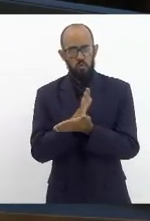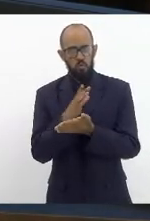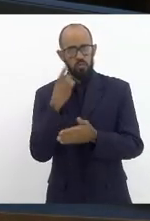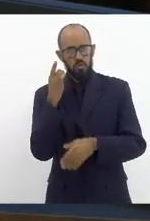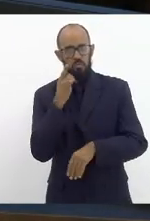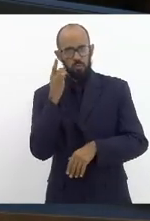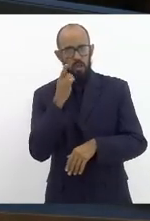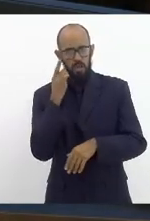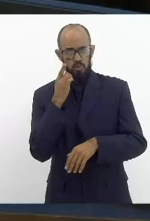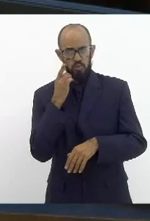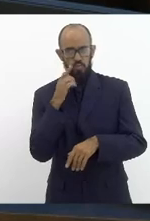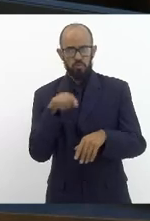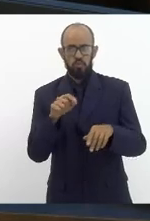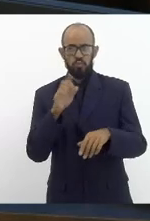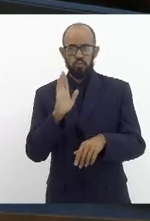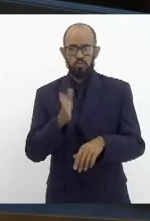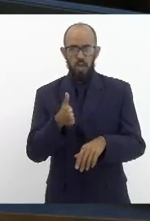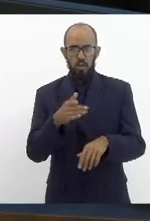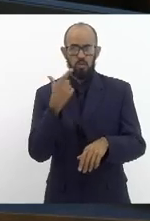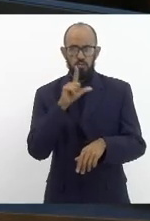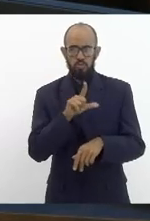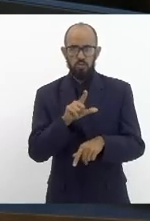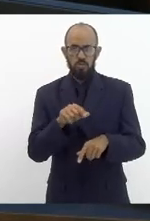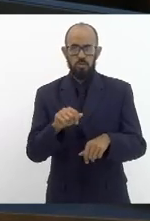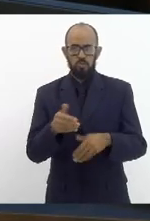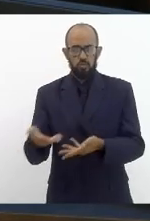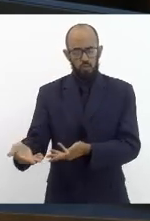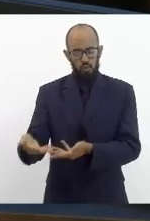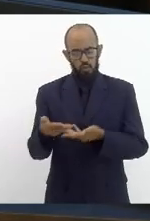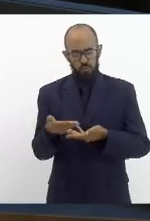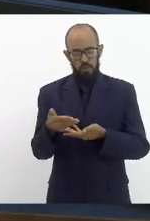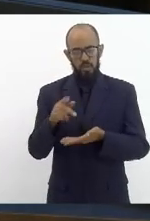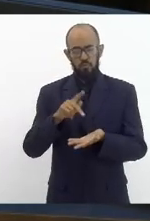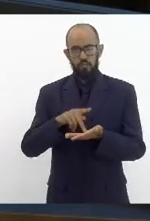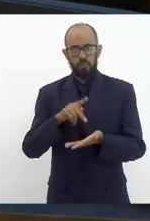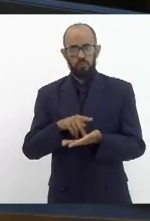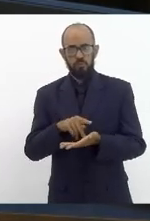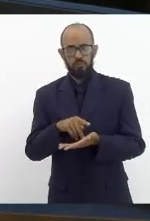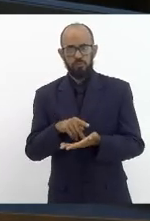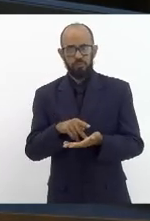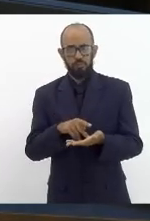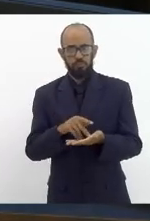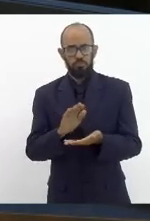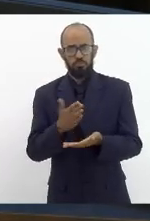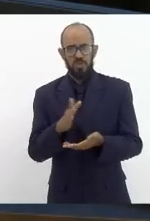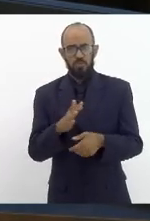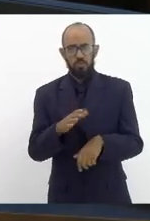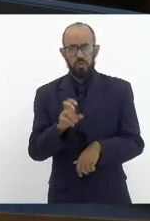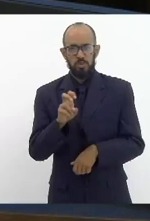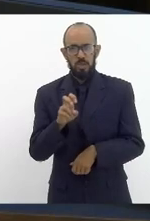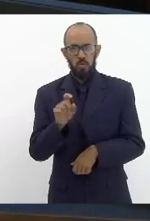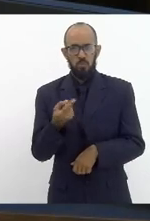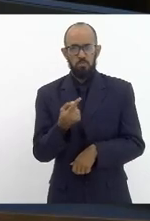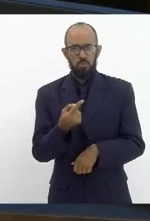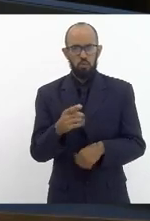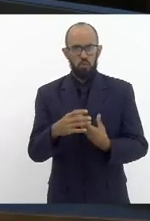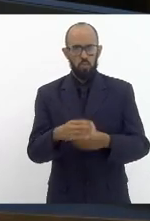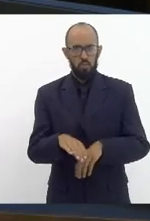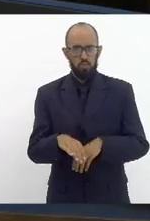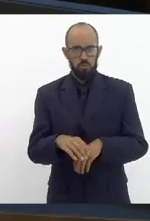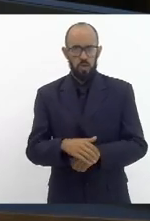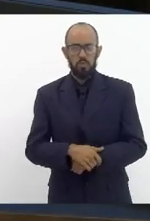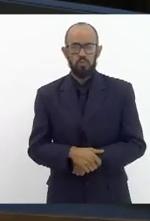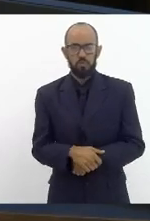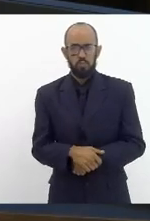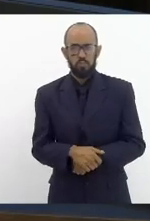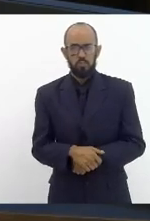Públicos, a gente já conseguiu chamar efetivamente aproximadamente 5 mil concursados